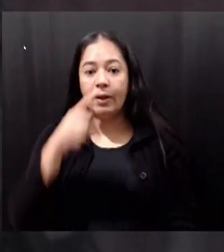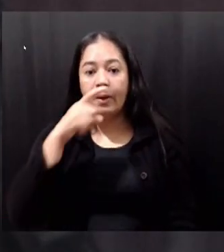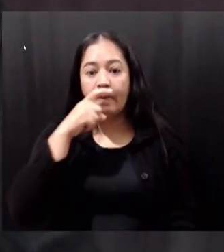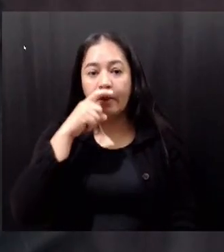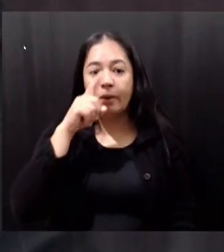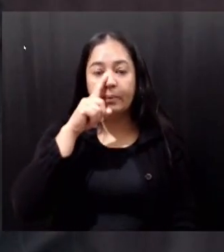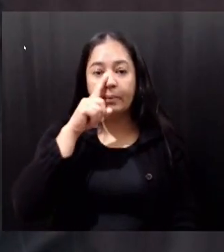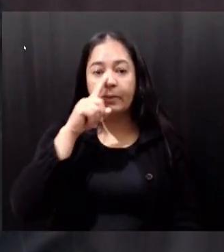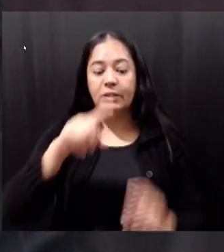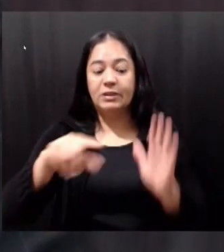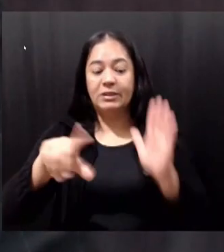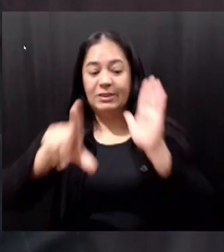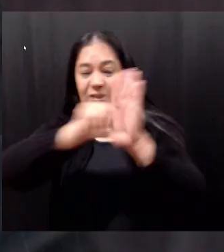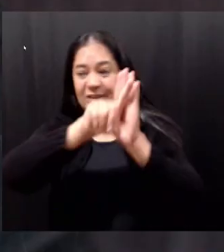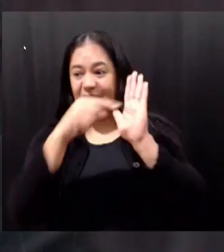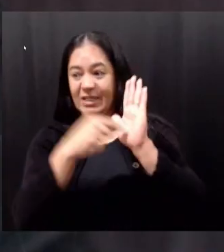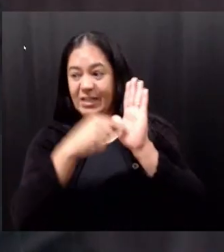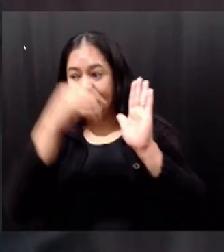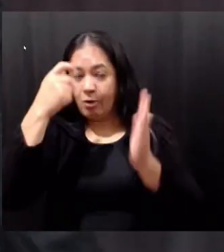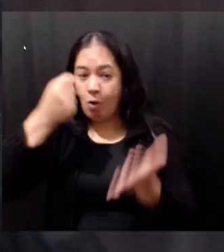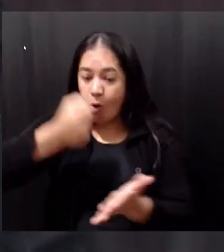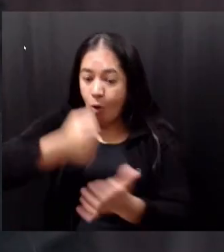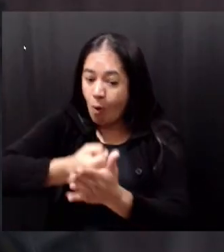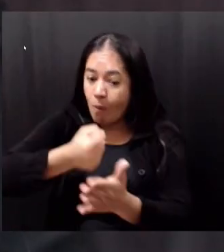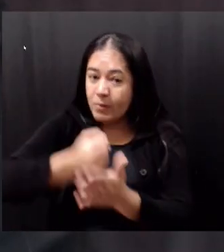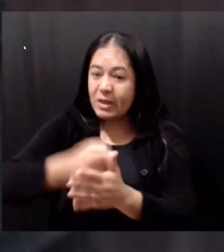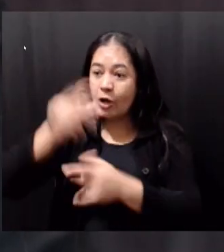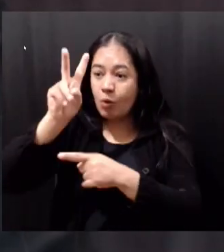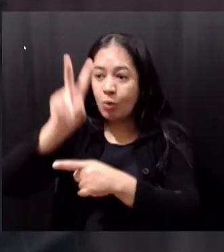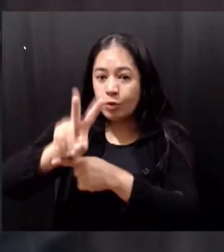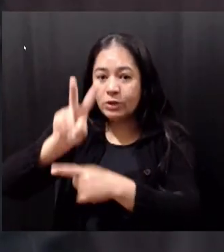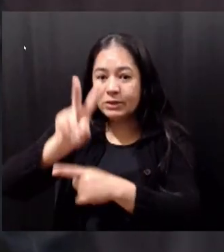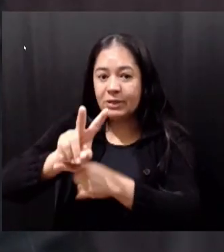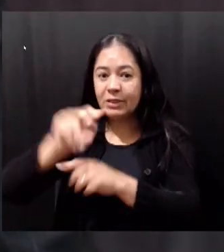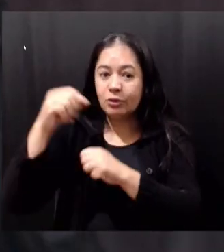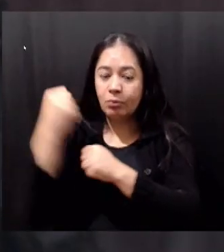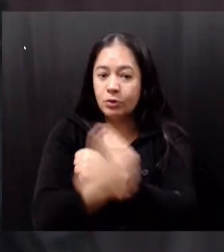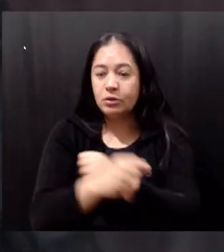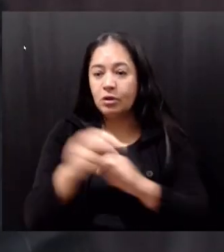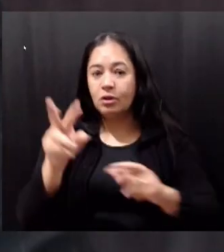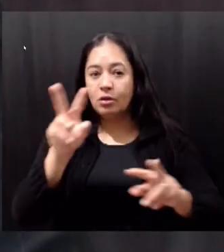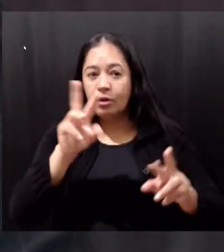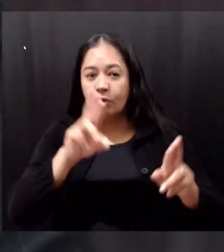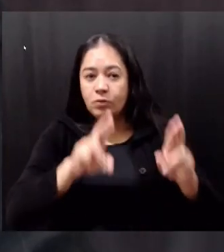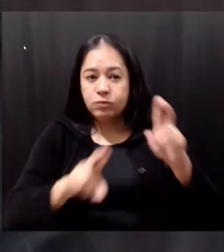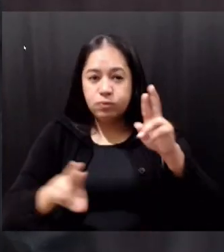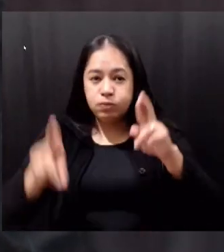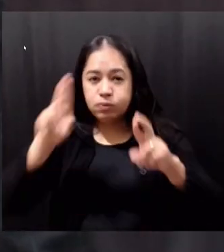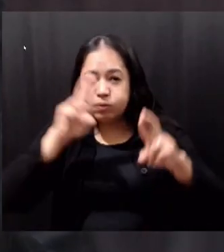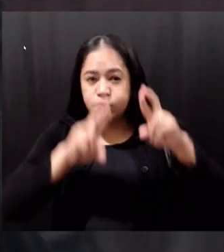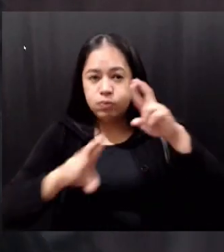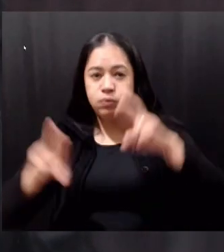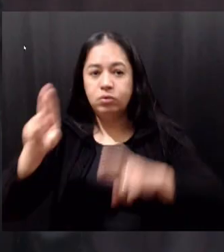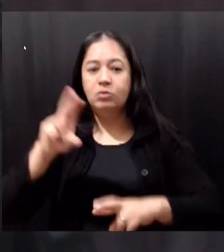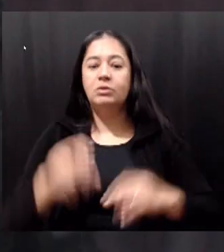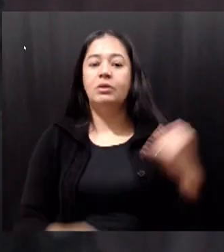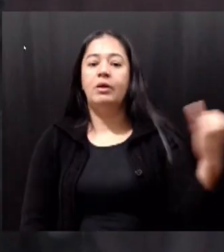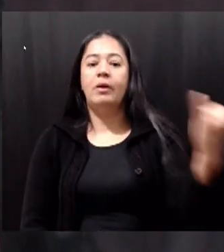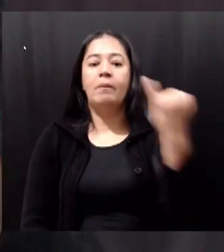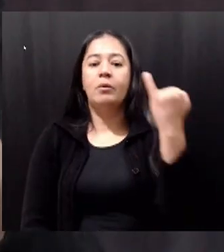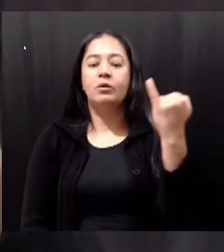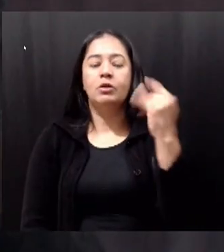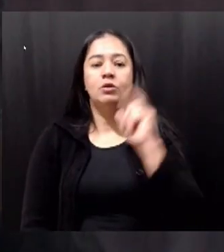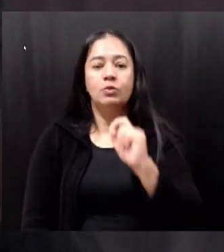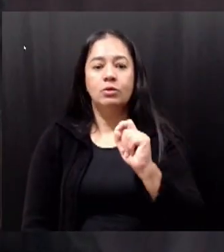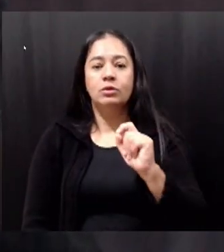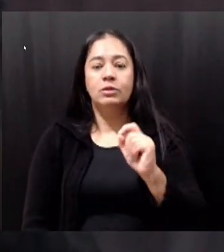de cuidado, proteção e vigilância. Então, é muito importante chamar a